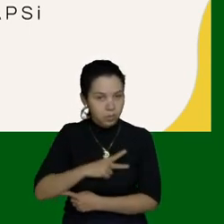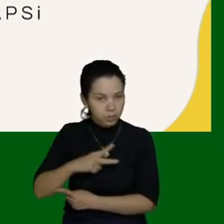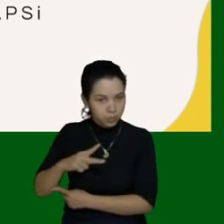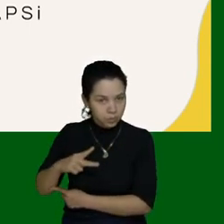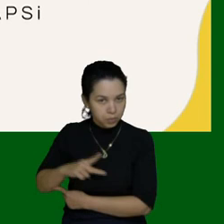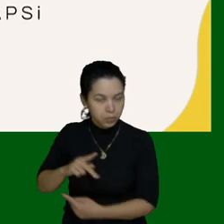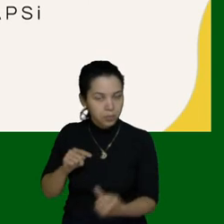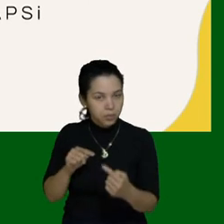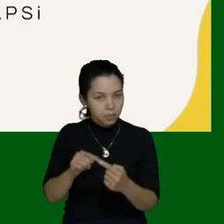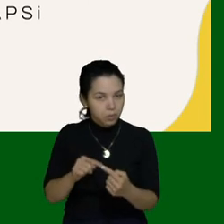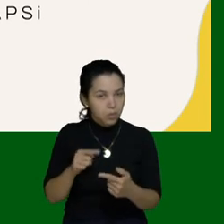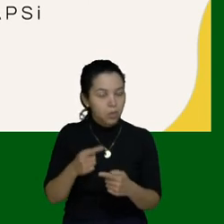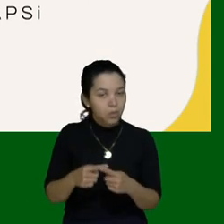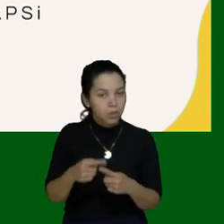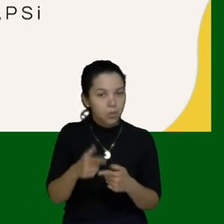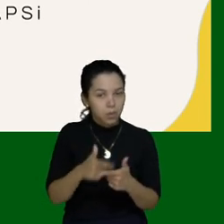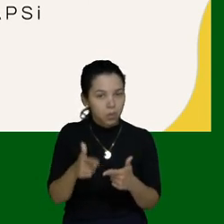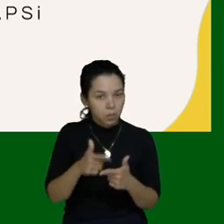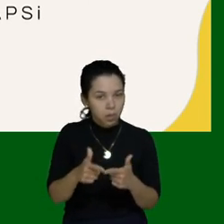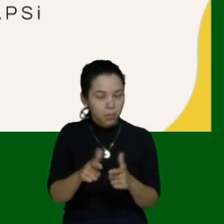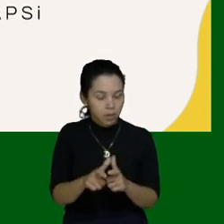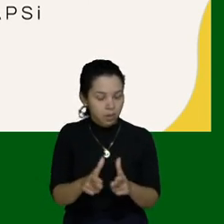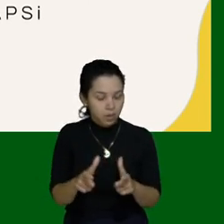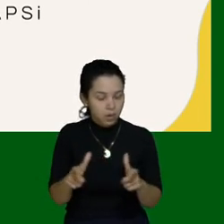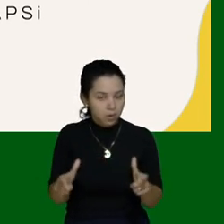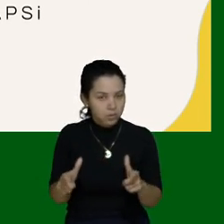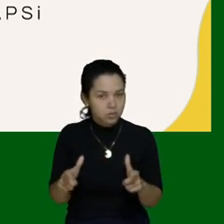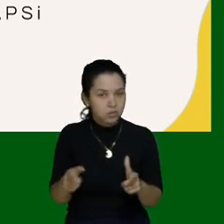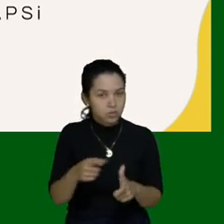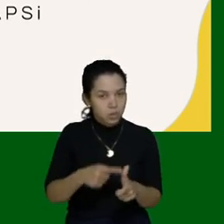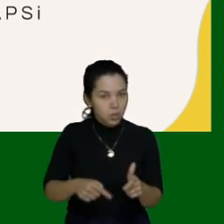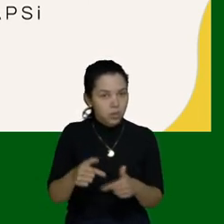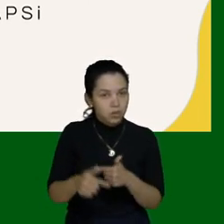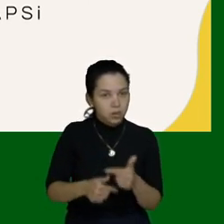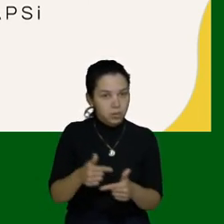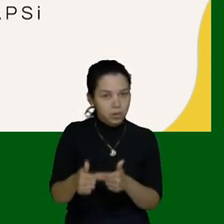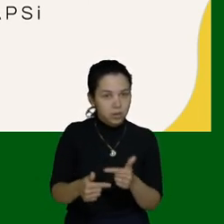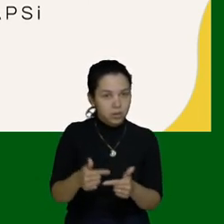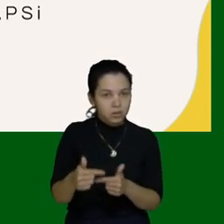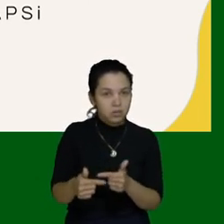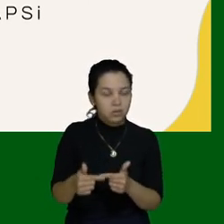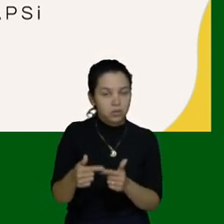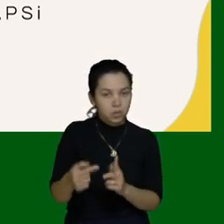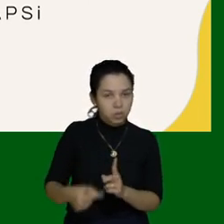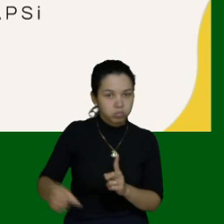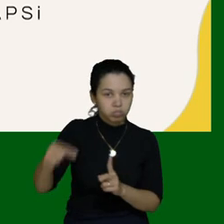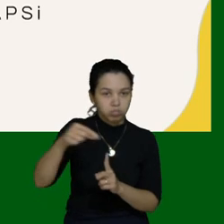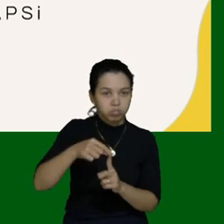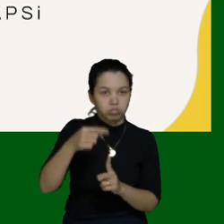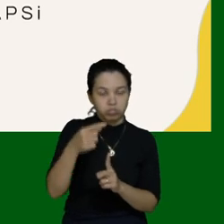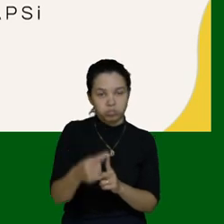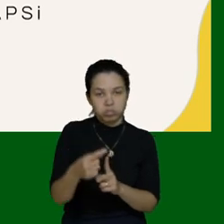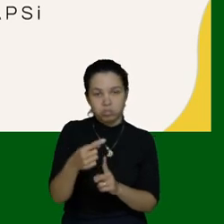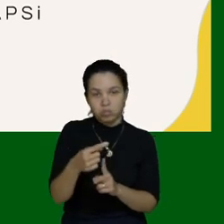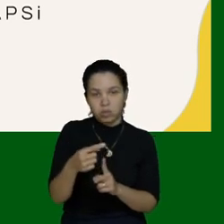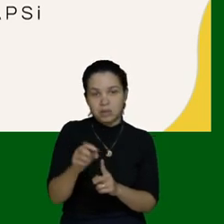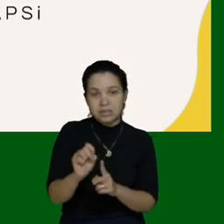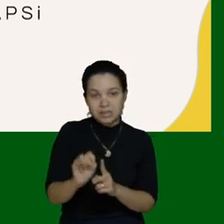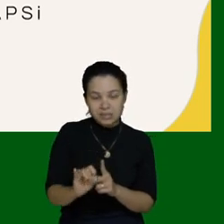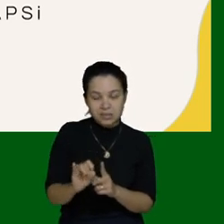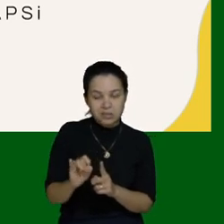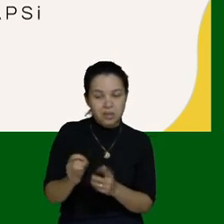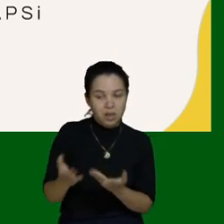problema só é crescente e a gente tá trabalhando com a ponta do iceberg quanto mais a gente deixar essas